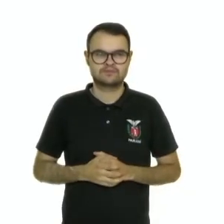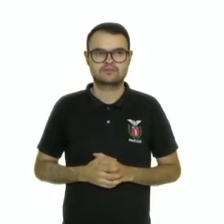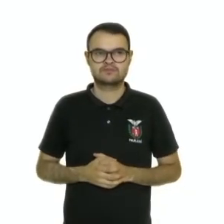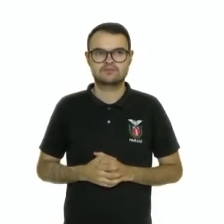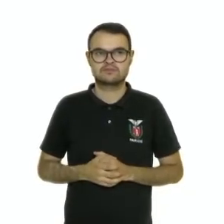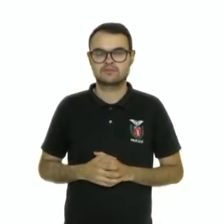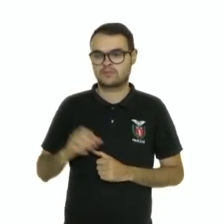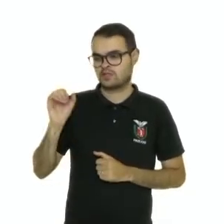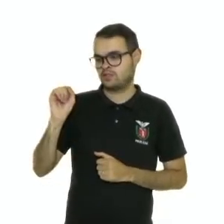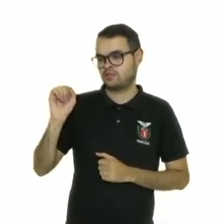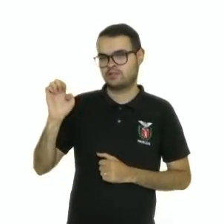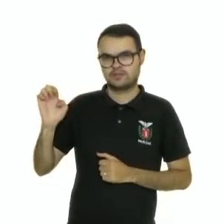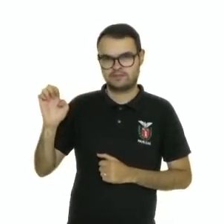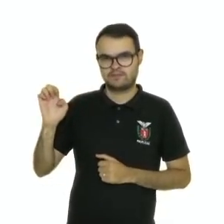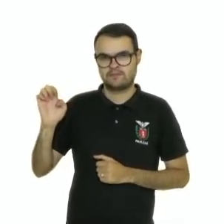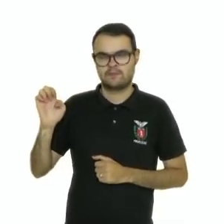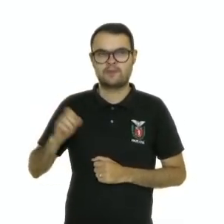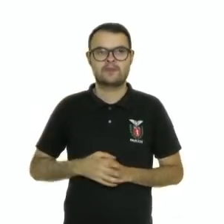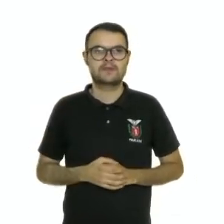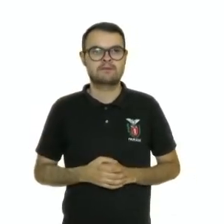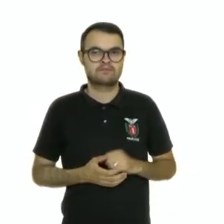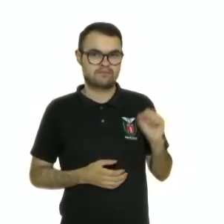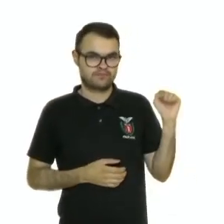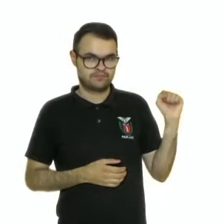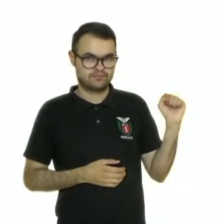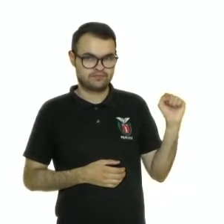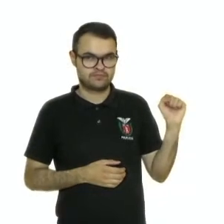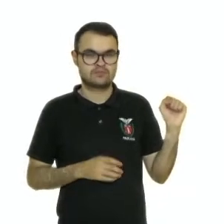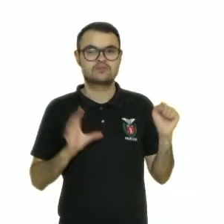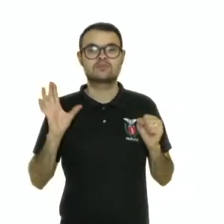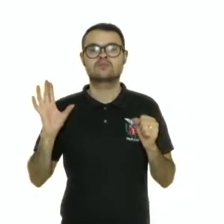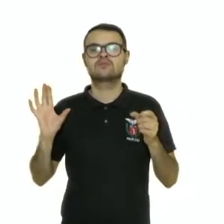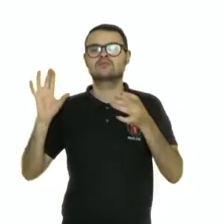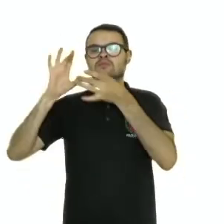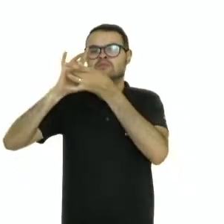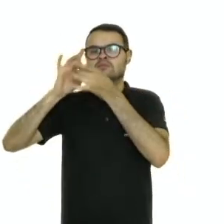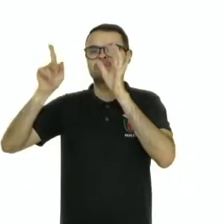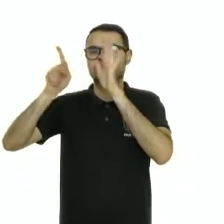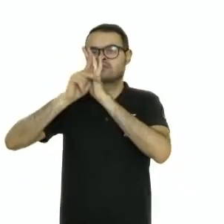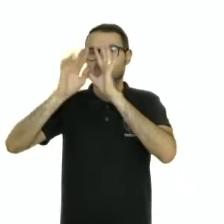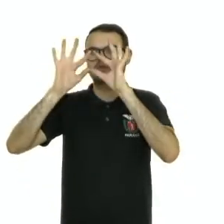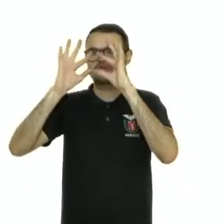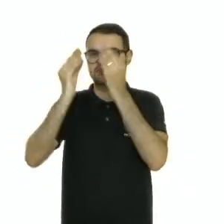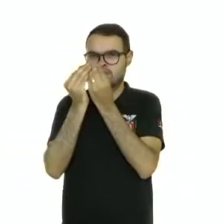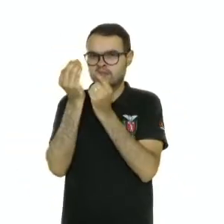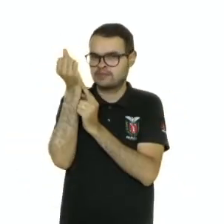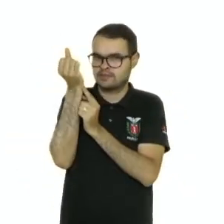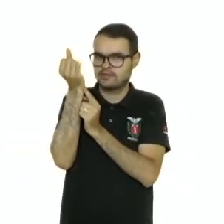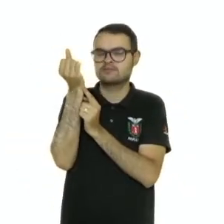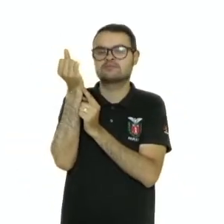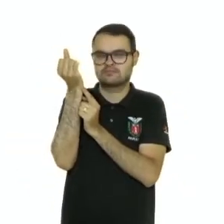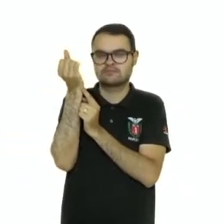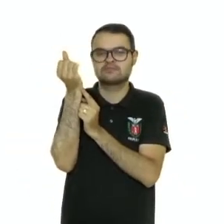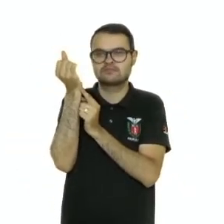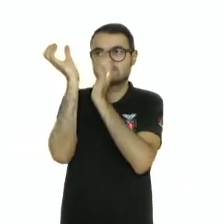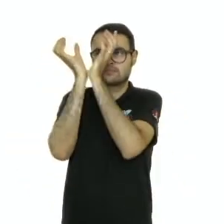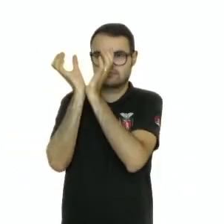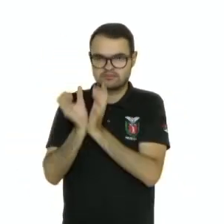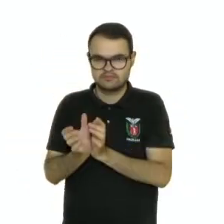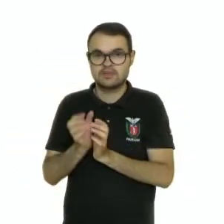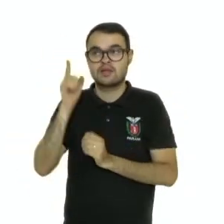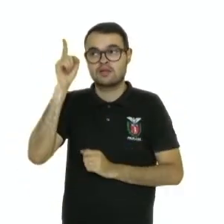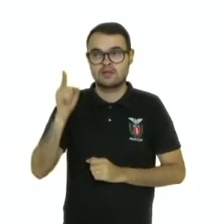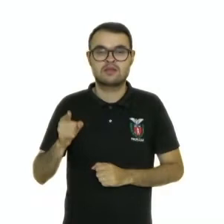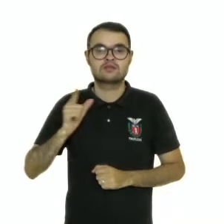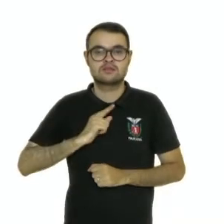como o selênio, que é o SE, e o enxofre, que é o S, pertencem, né, à família 6 da tabela periódica, portanto, eles têm